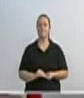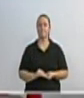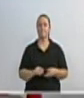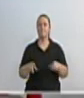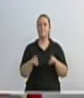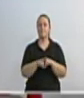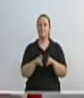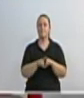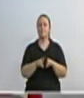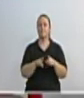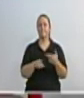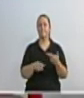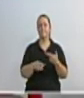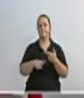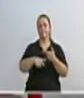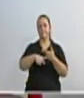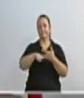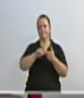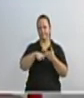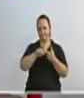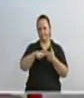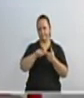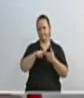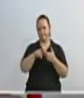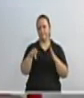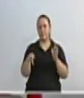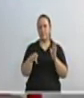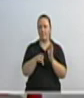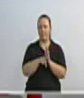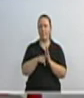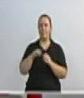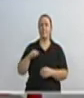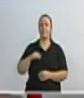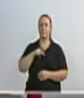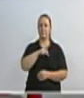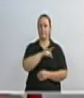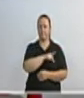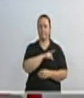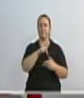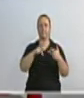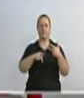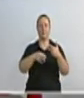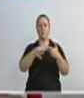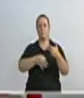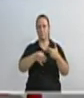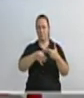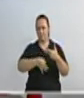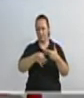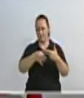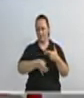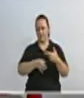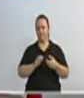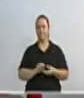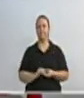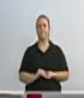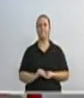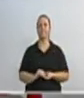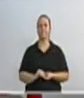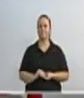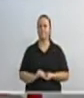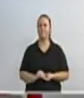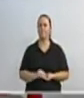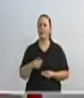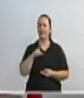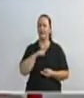pelo Poder Legislativo de Santa Catarina, pelo Ministério Público e Poder Judiciário, né? E tinha 3 questões fundamentais